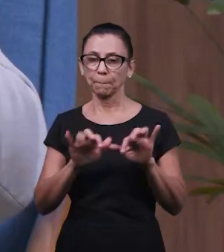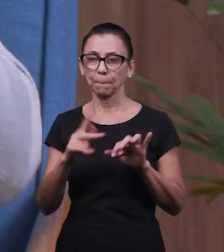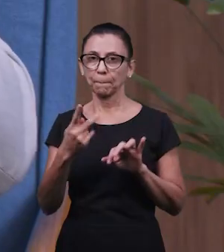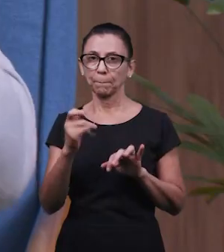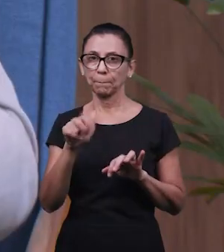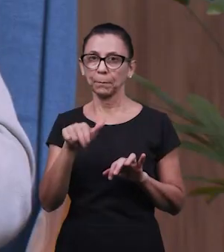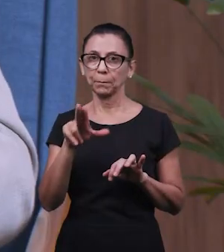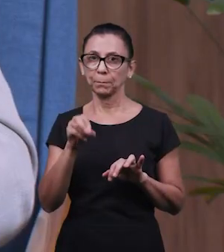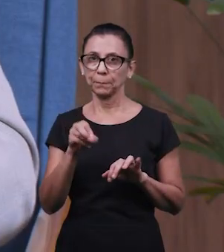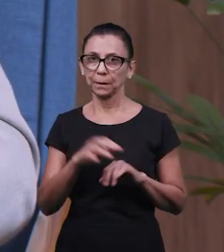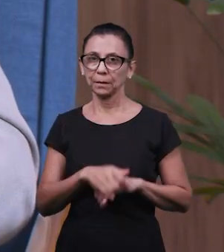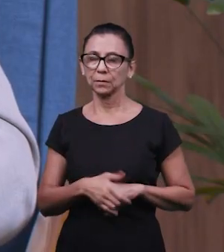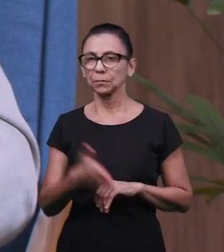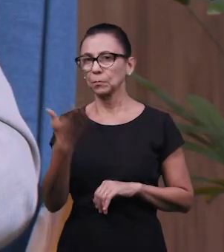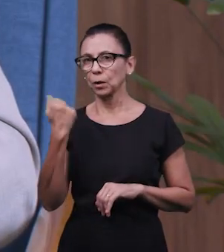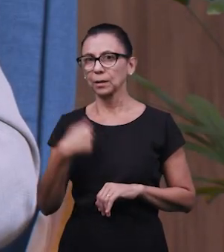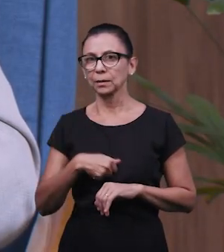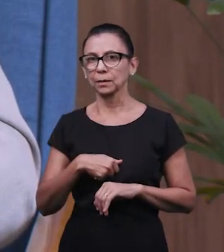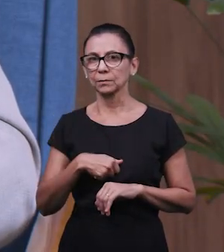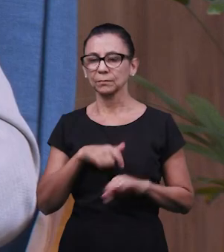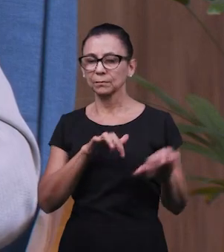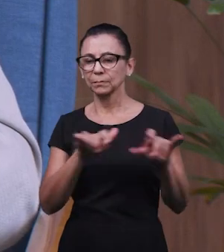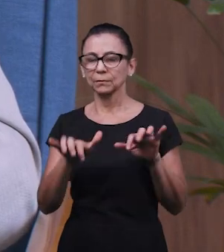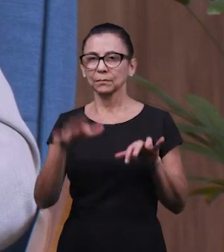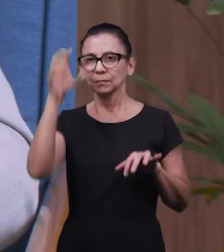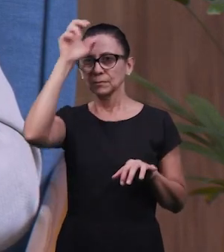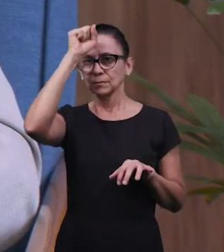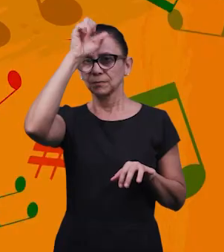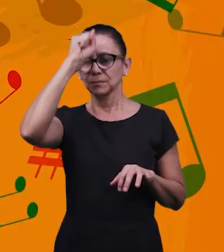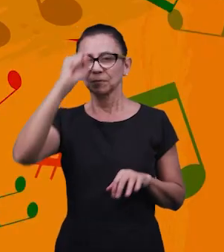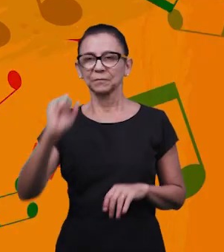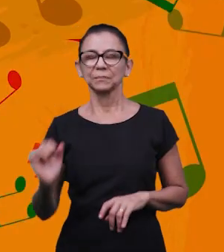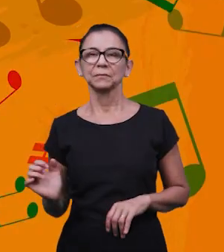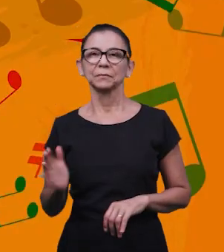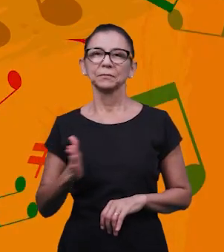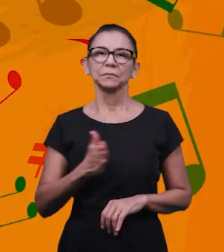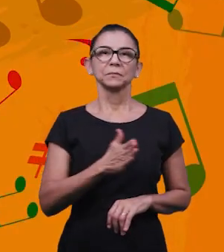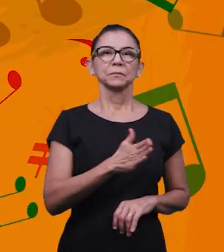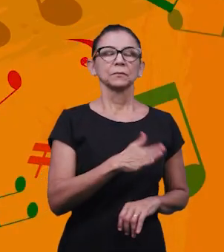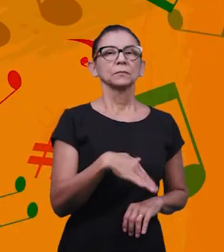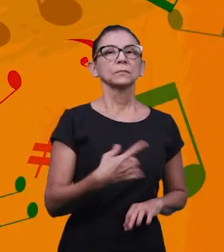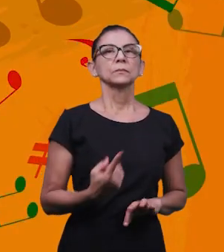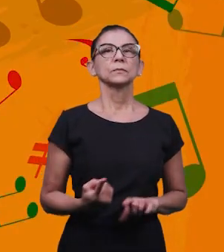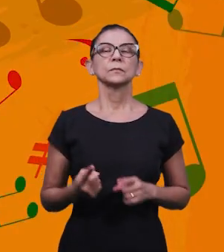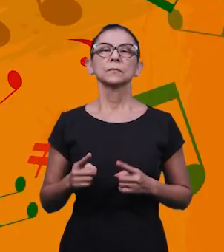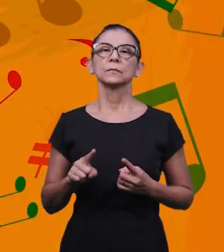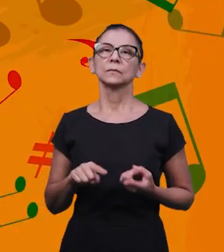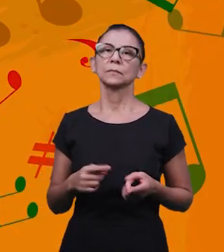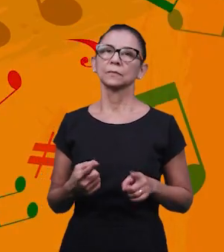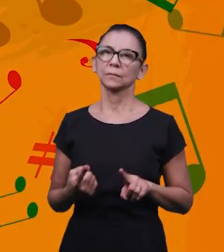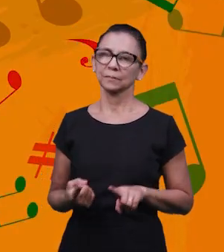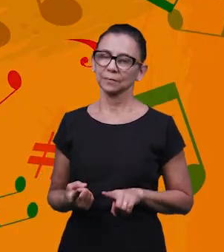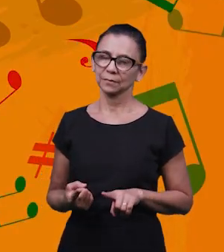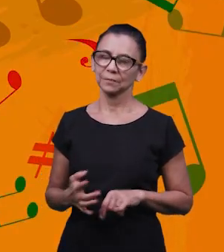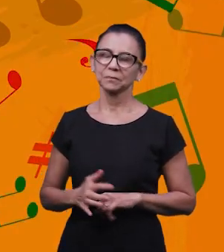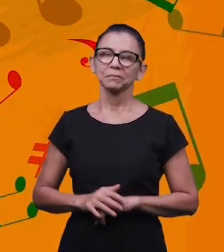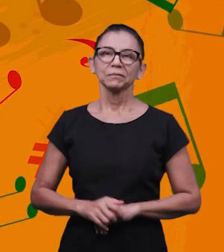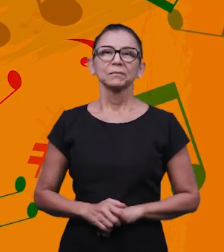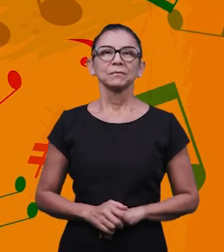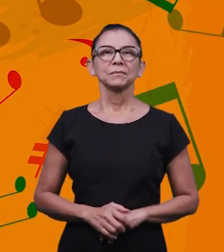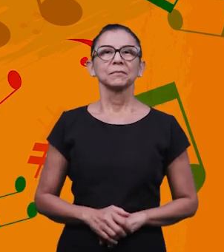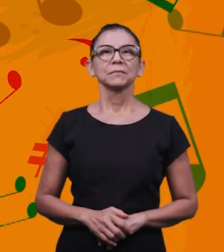vem. Esse é o título do louvor que a tia Janaína está ensinando aqui no quadro Perfeito Louvor. Hoje ela vai ensinar como